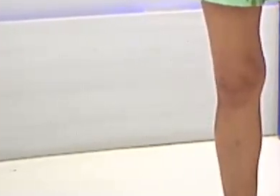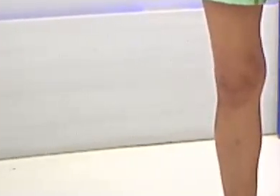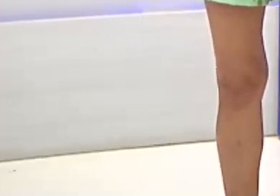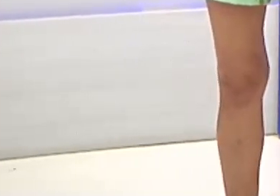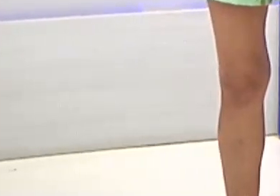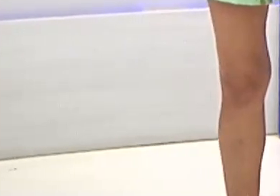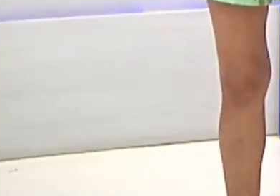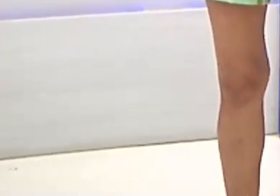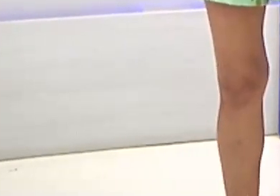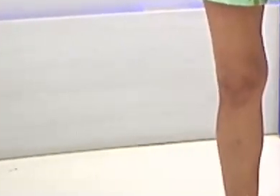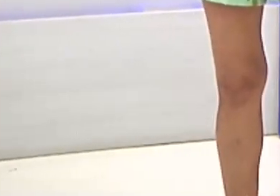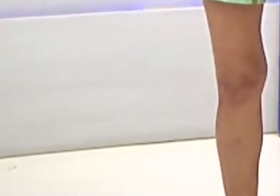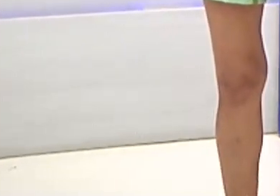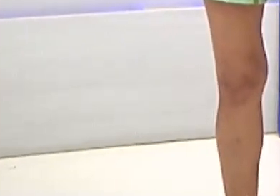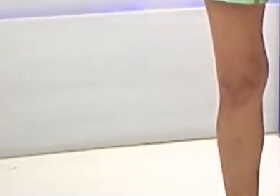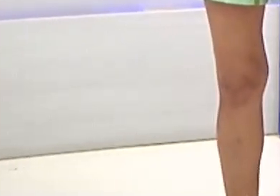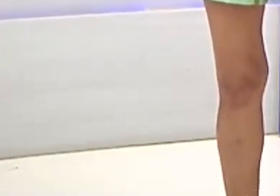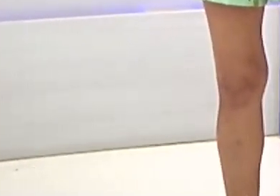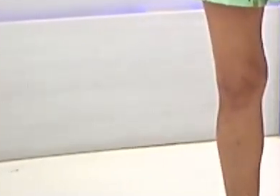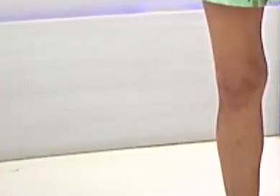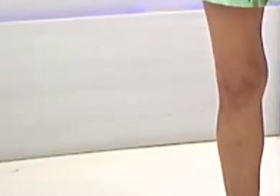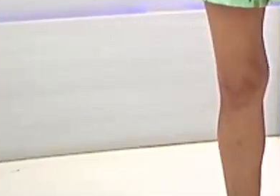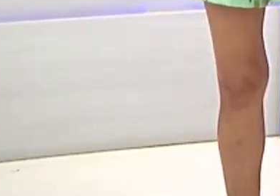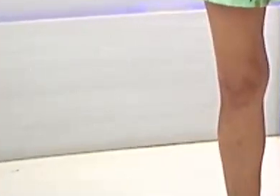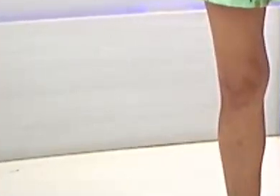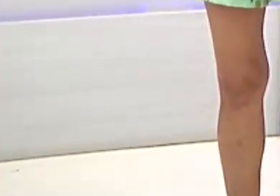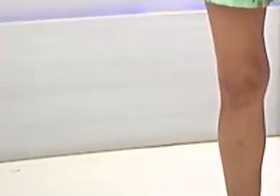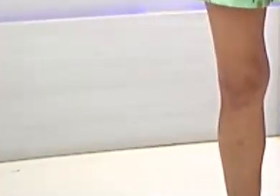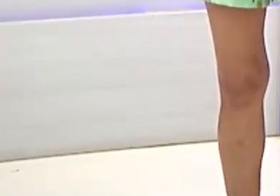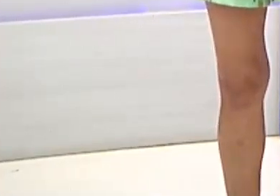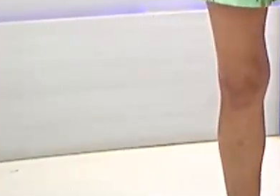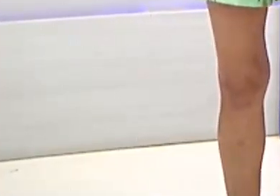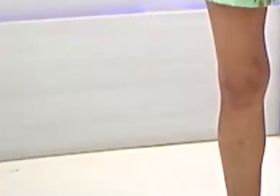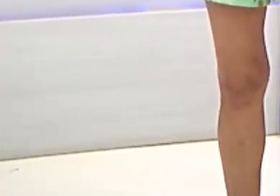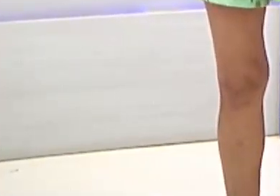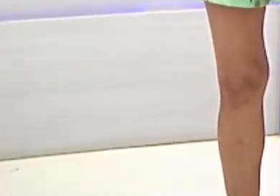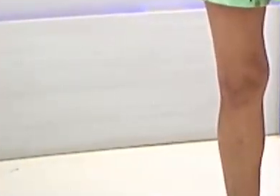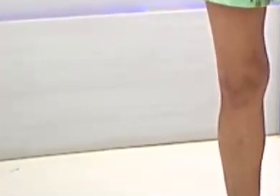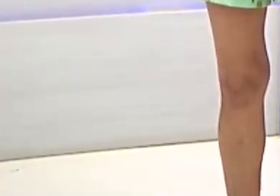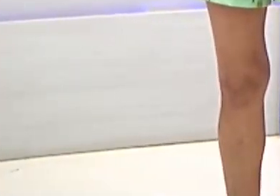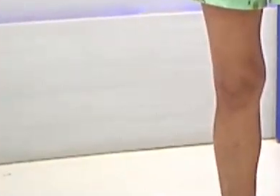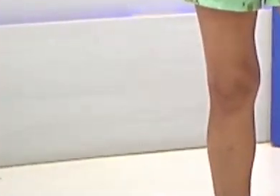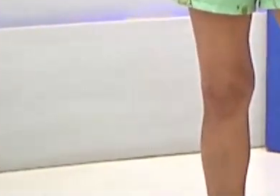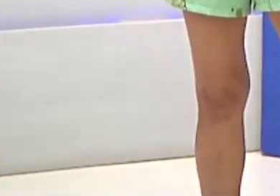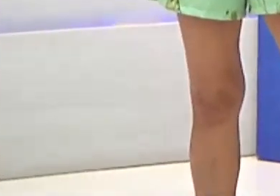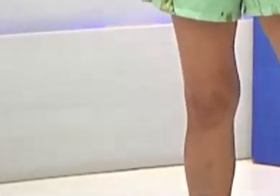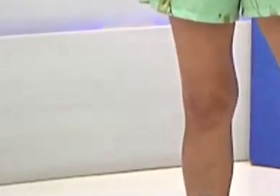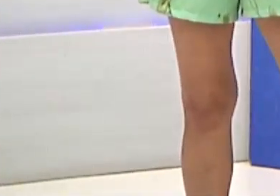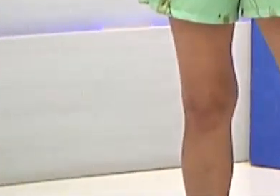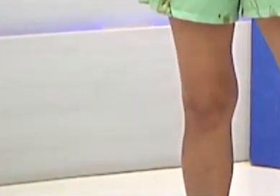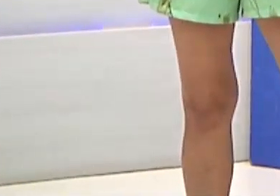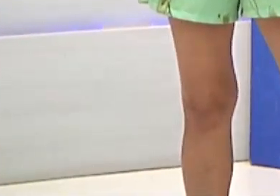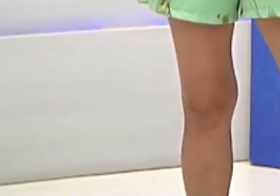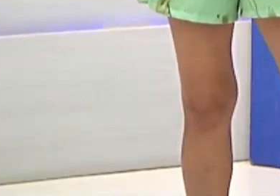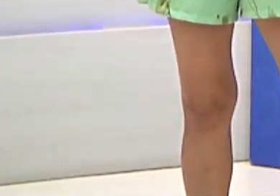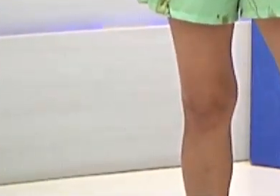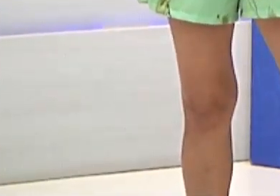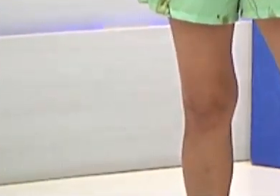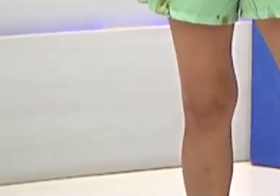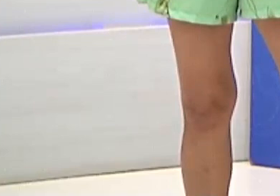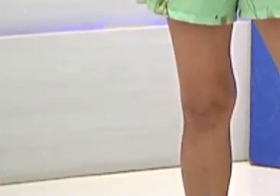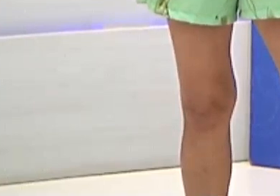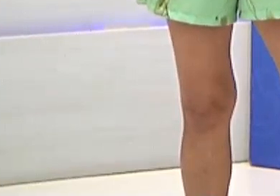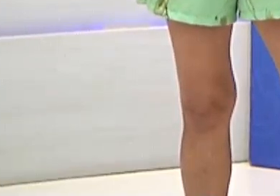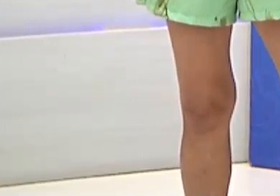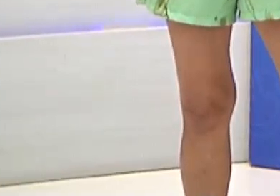está passando, a gente vai tentar levar um pouquinho de alegria e também de conteúdo informativo para você, tá bom? Olha, a gente vai fazer um intervalo agora, é agora? E a gente